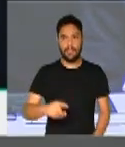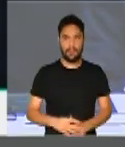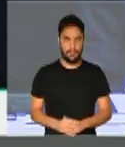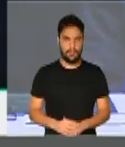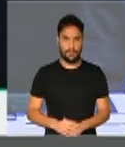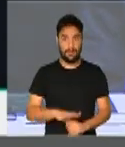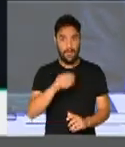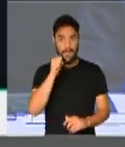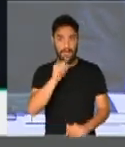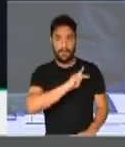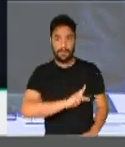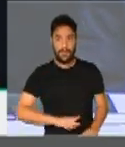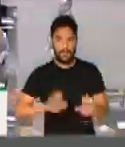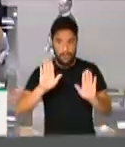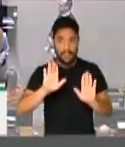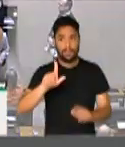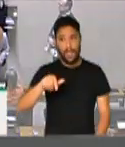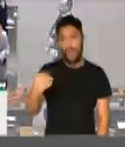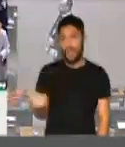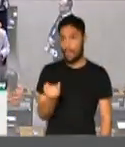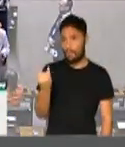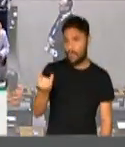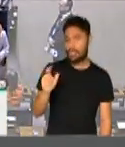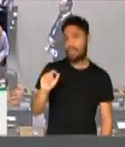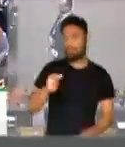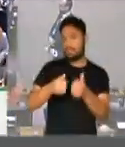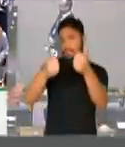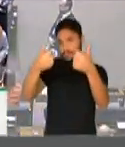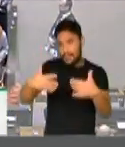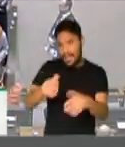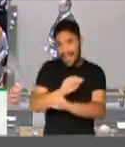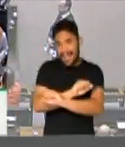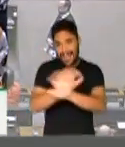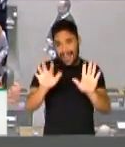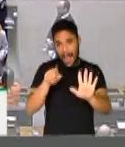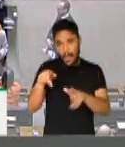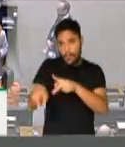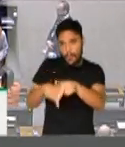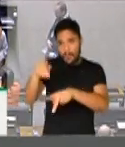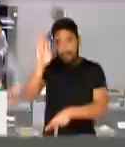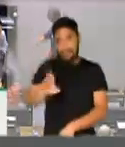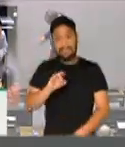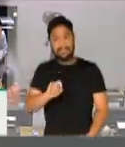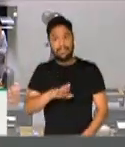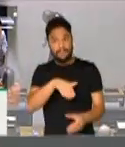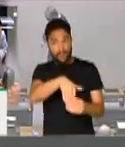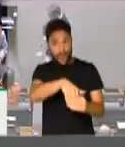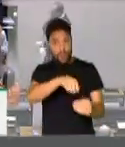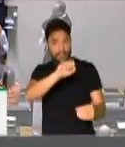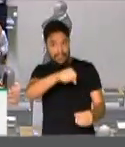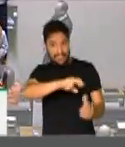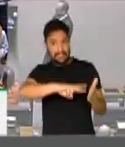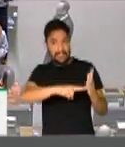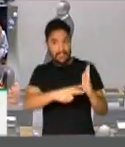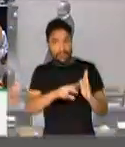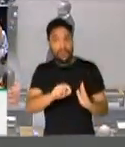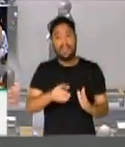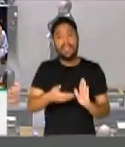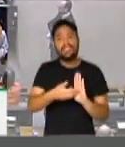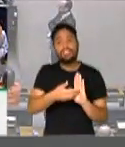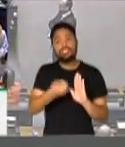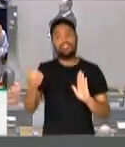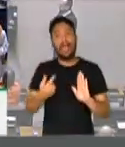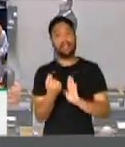PSL? Senhora presidente, é importante a gente deixar claro para a população brasileira que quem está votando sim está votando